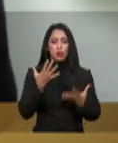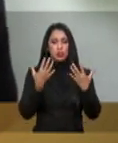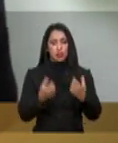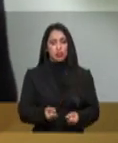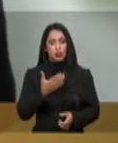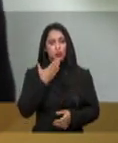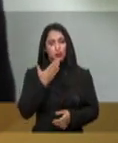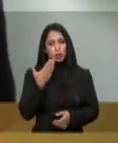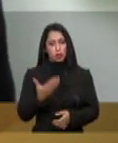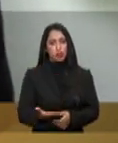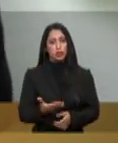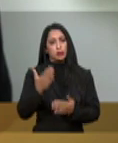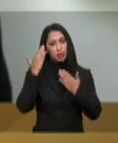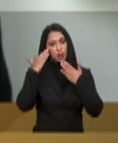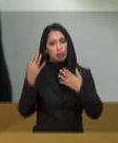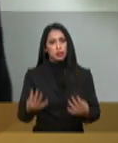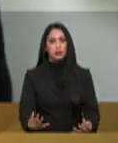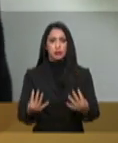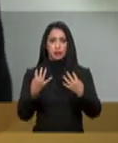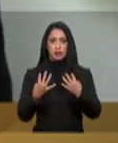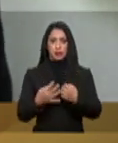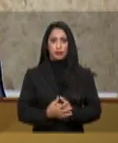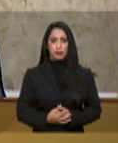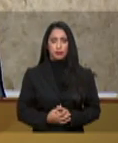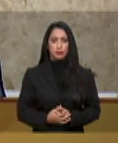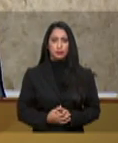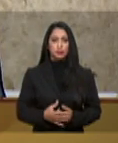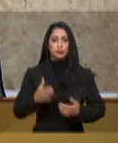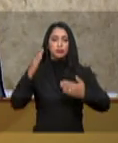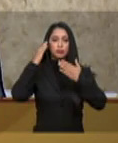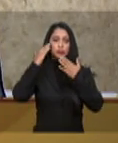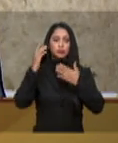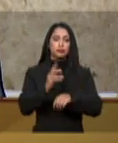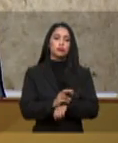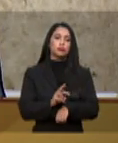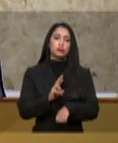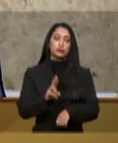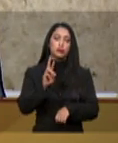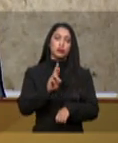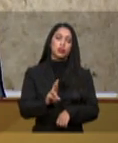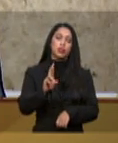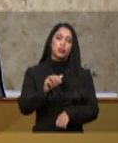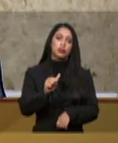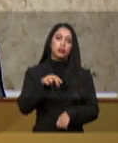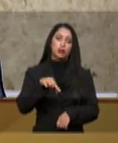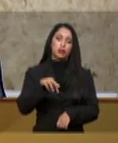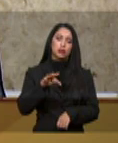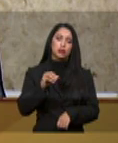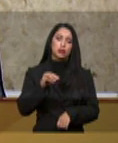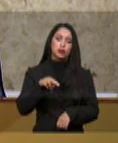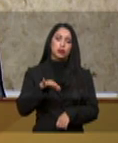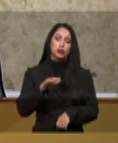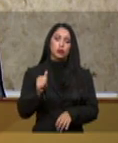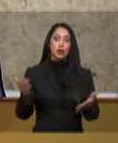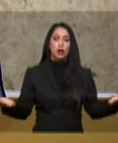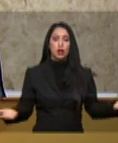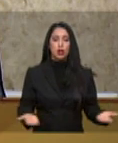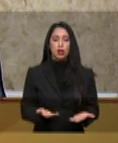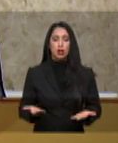Agradeço a atenção de Vossas Excelências. Muito obrigado, doutor Antônio Ezequiel Inácio. Falará agora pelo Amicus